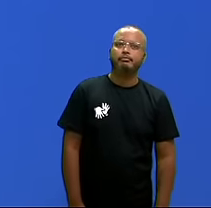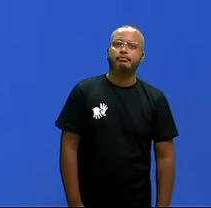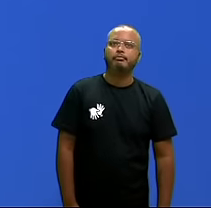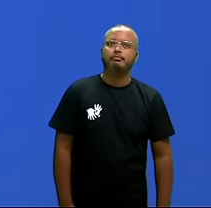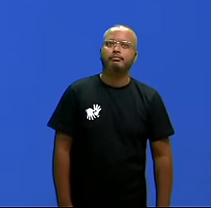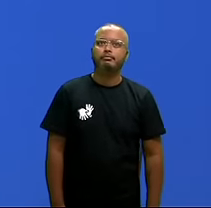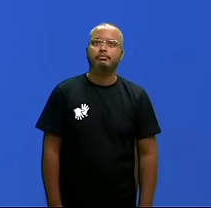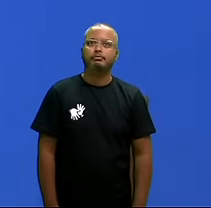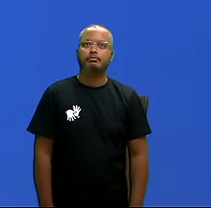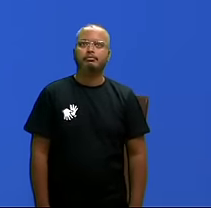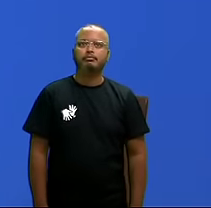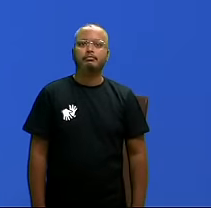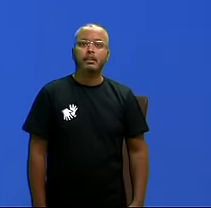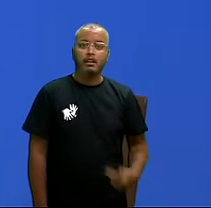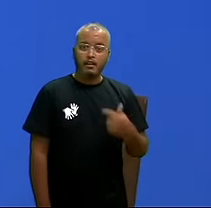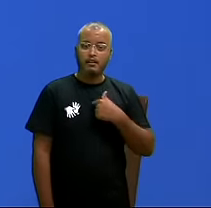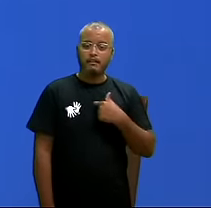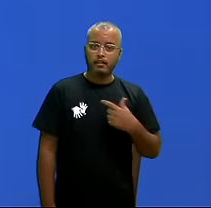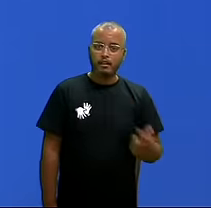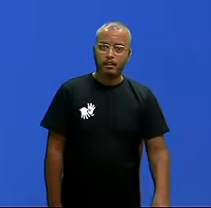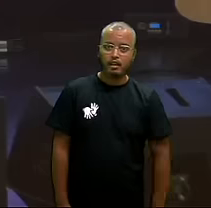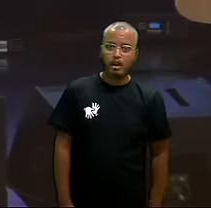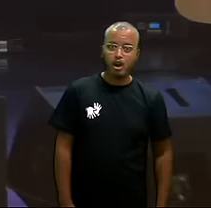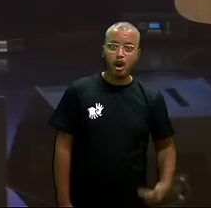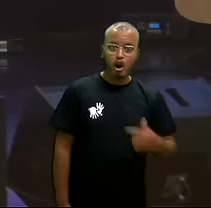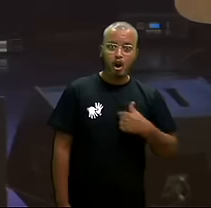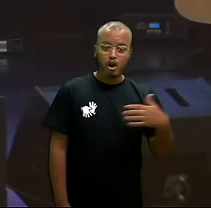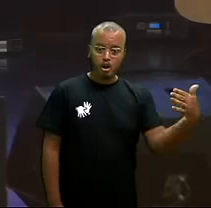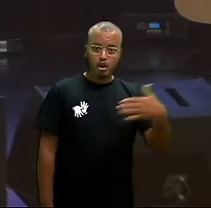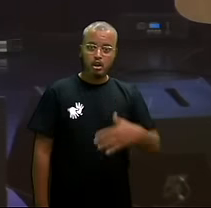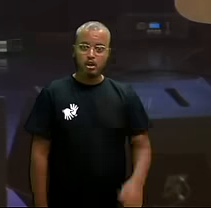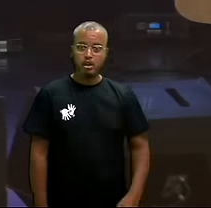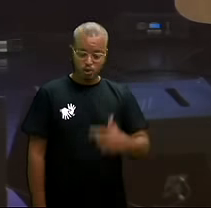Eu falei: quer saber? Já que o Thiago me chamou, eu vou ser eu aqui,